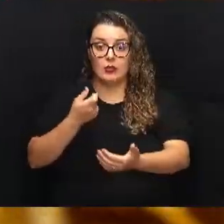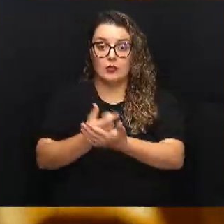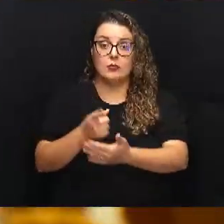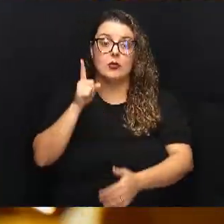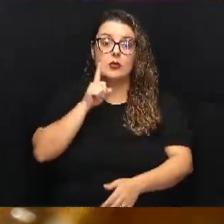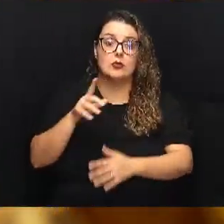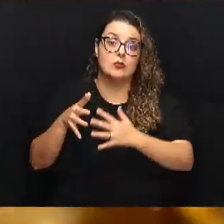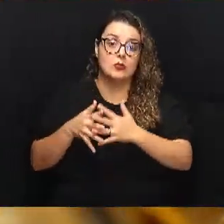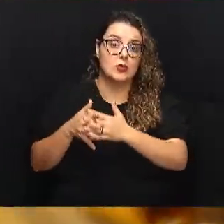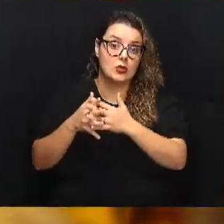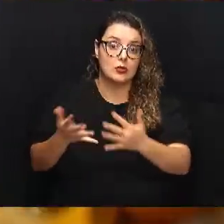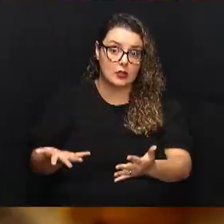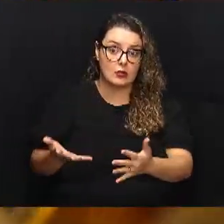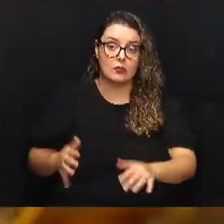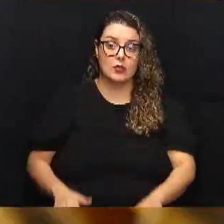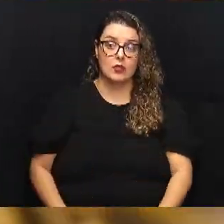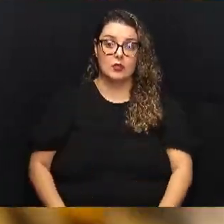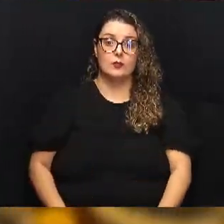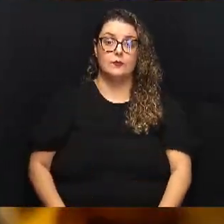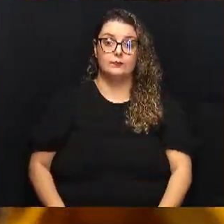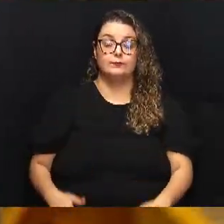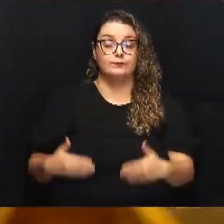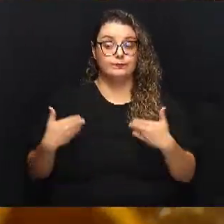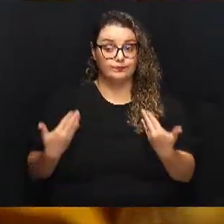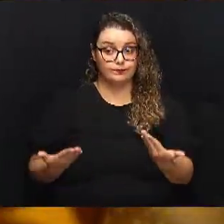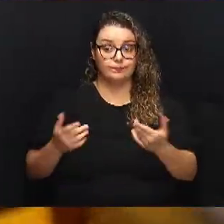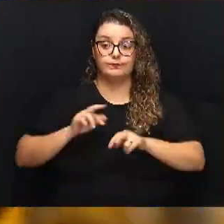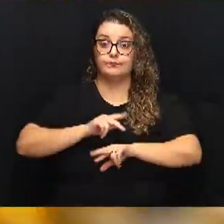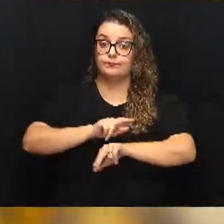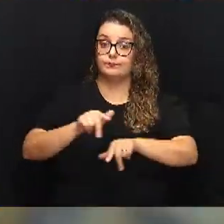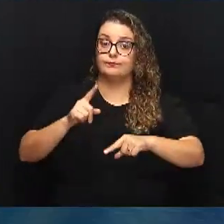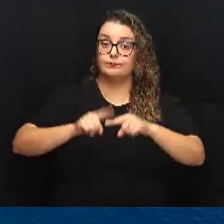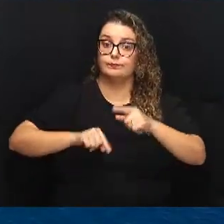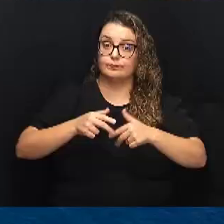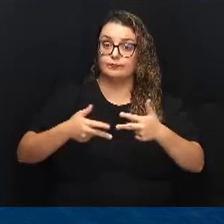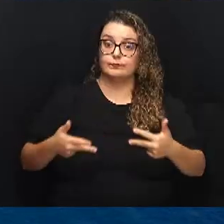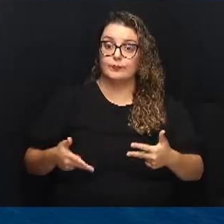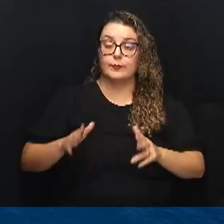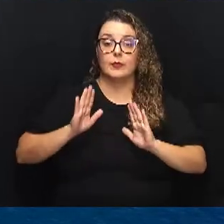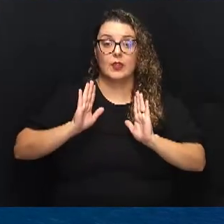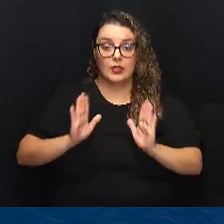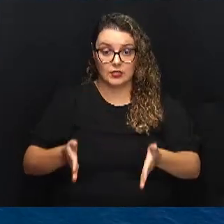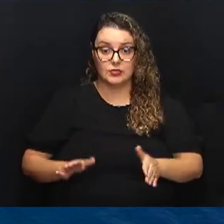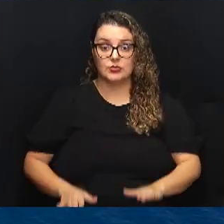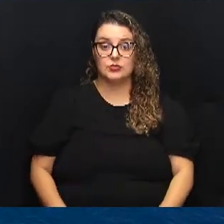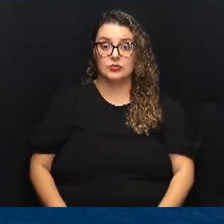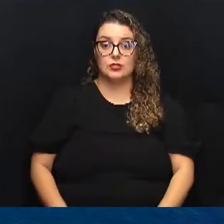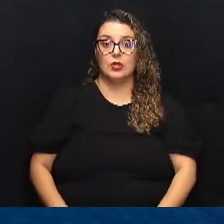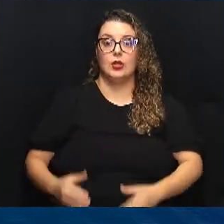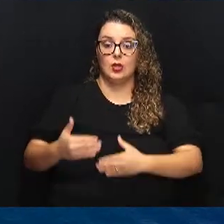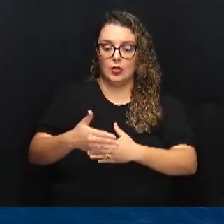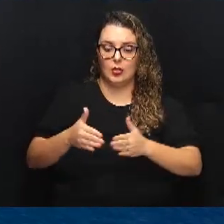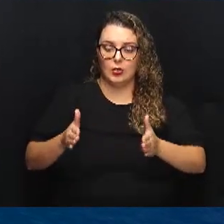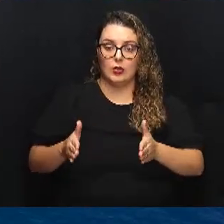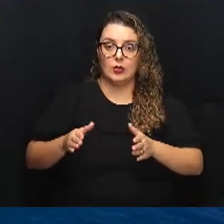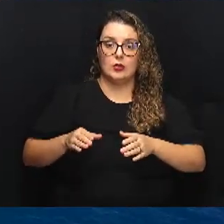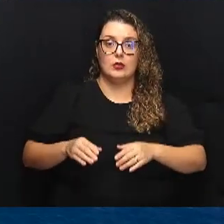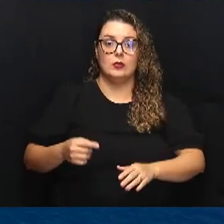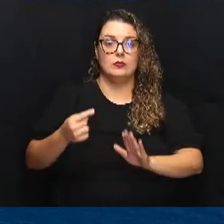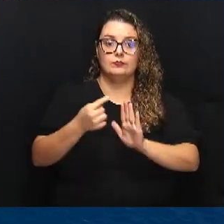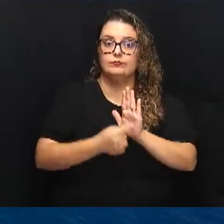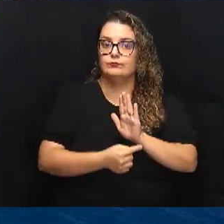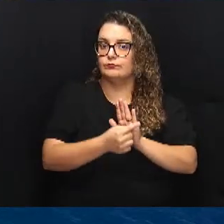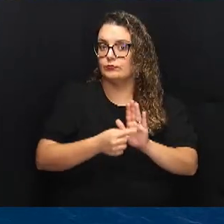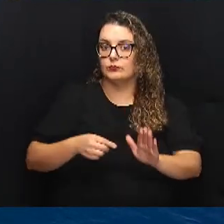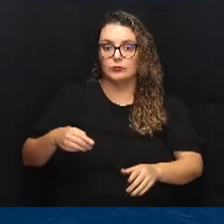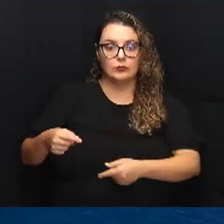norte-americano. E assim, vários produtos já foram, vários containers do produto já foram cancelados no